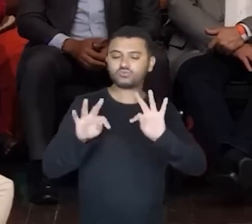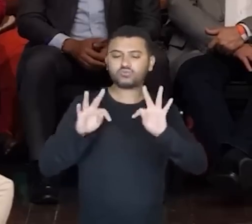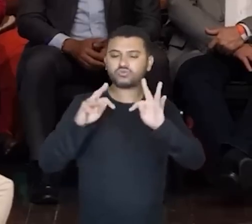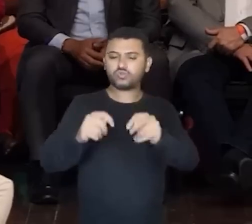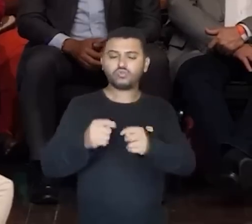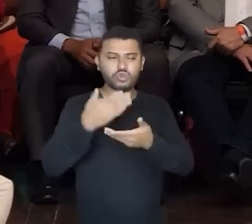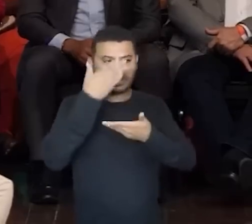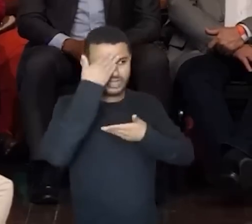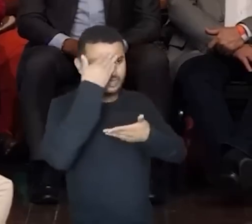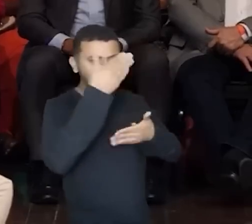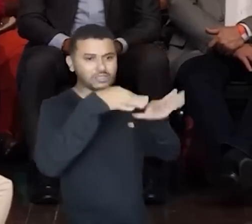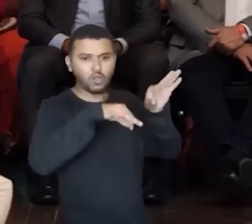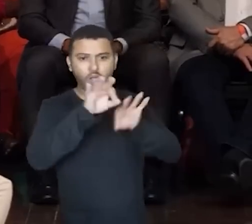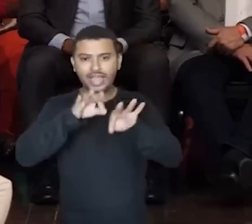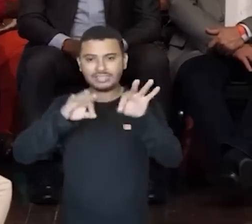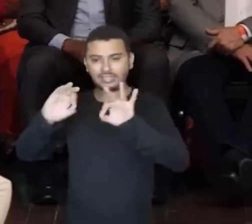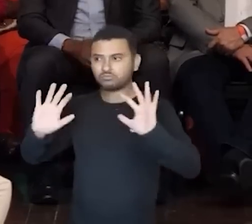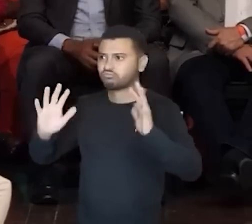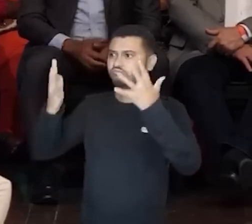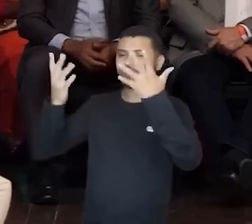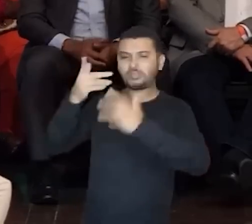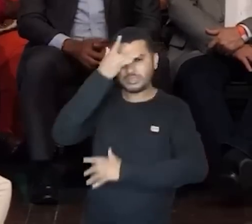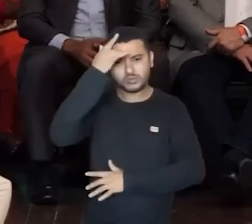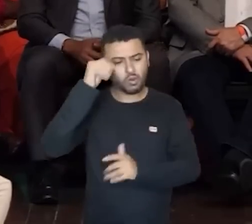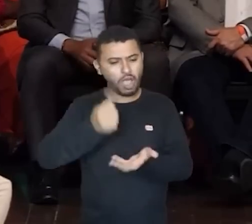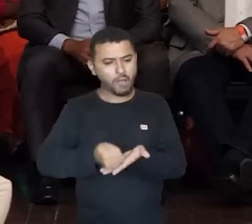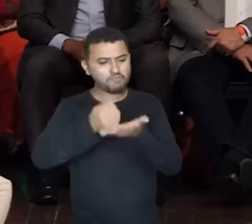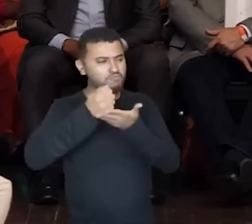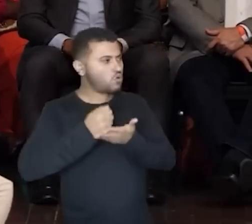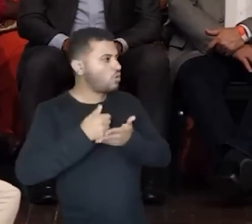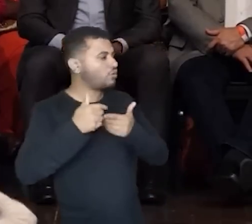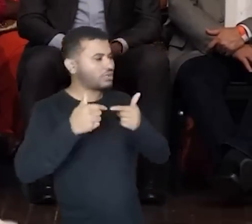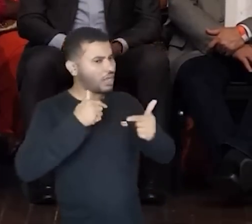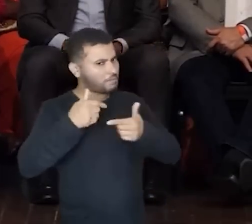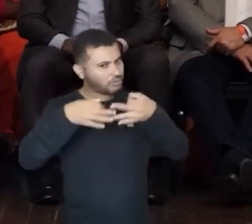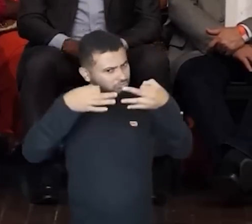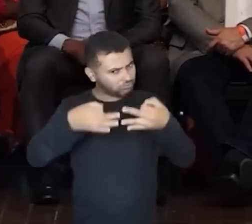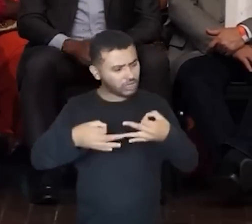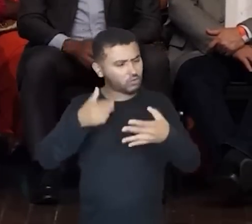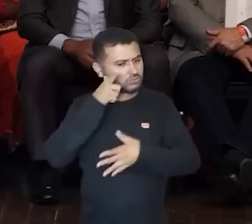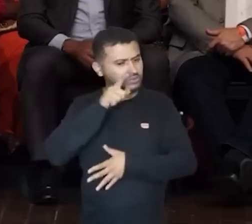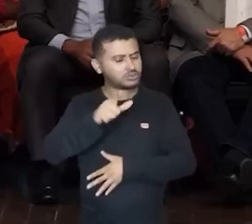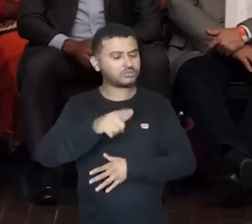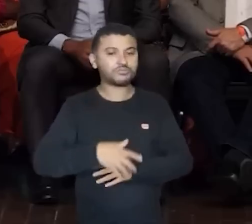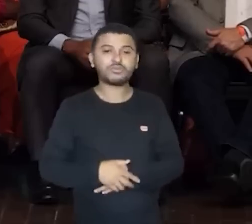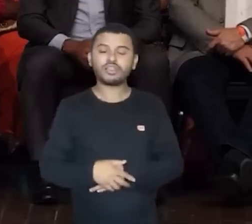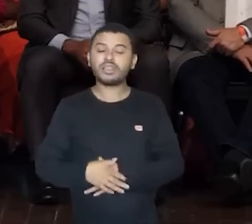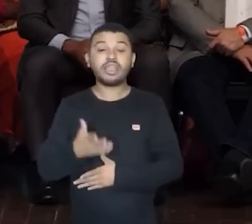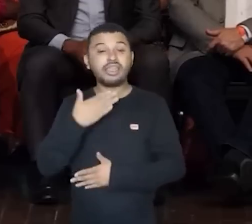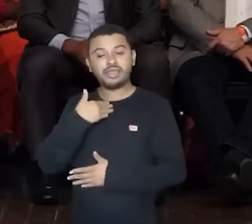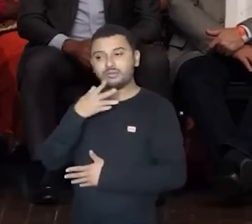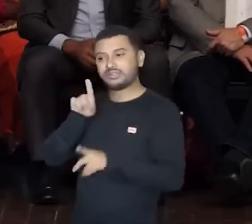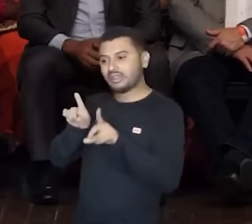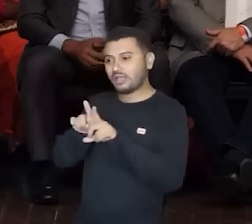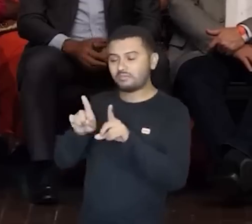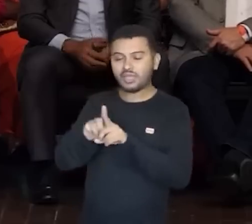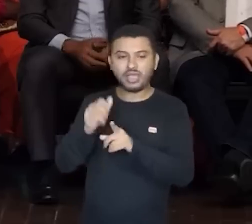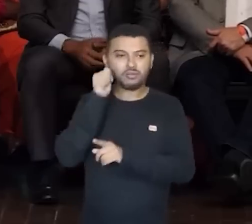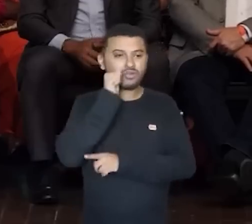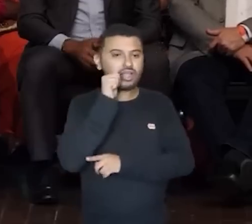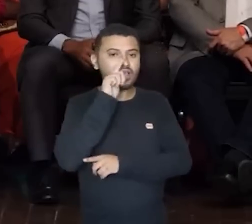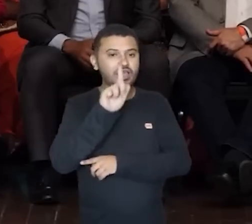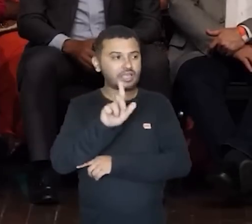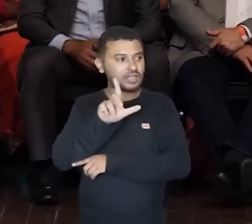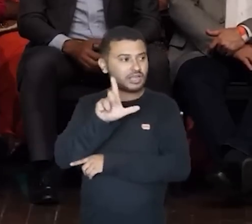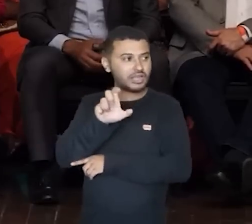organização desse evento. Todos colaboraram muito para que isso acontecesse. E faço isso em nome da companheira Gleide Andrade, que